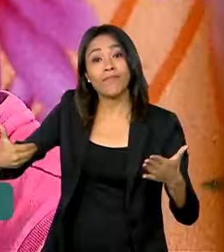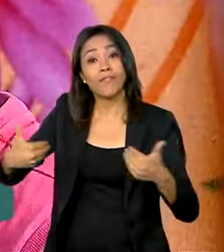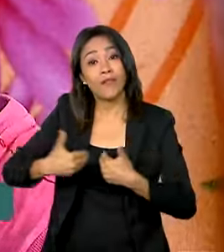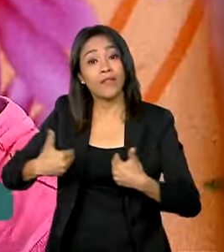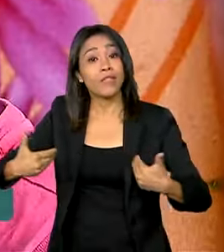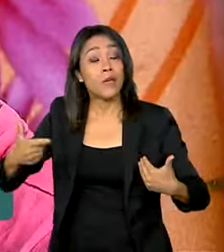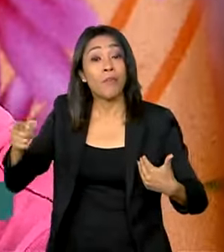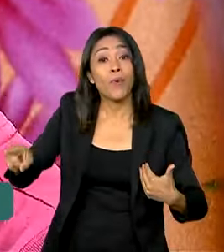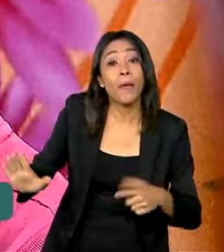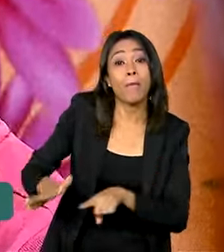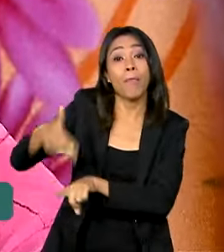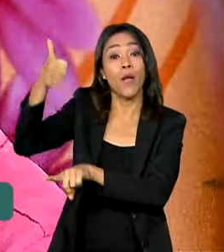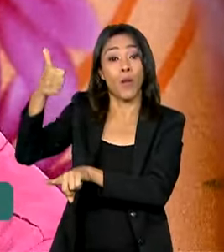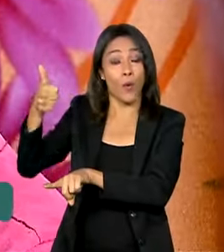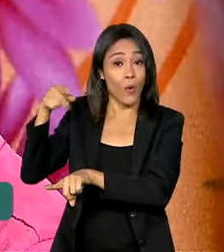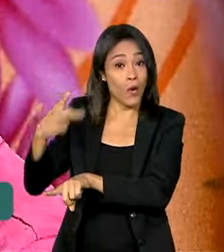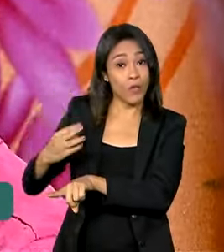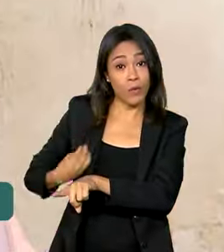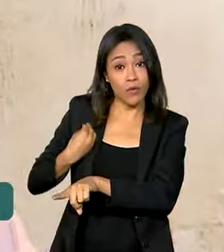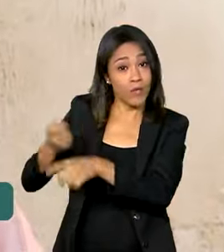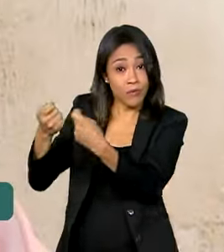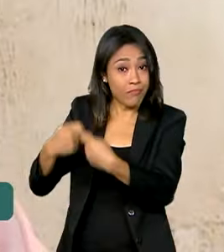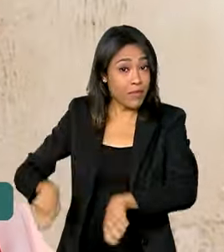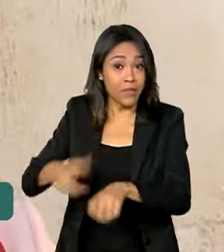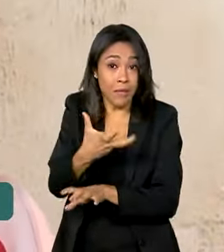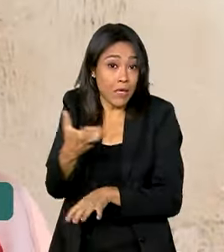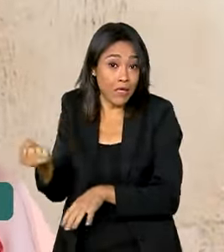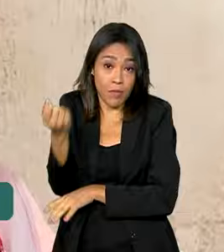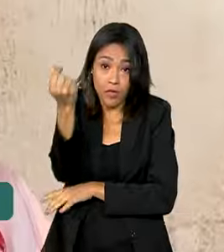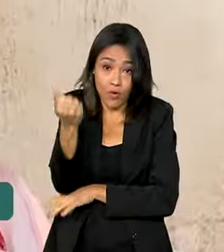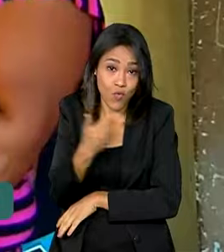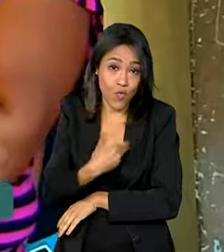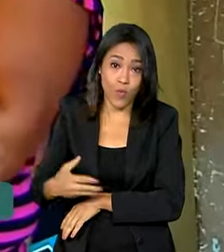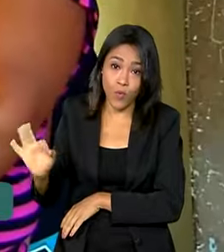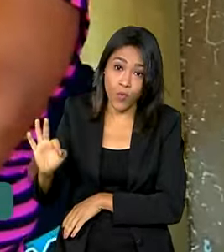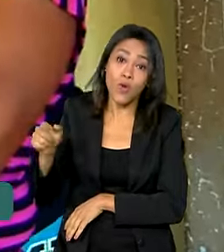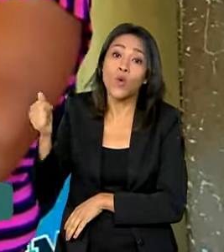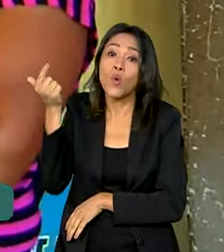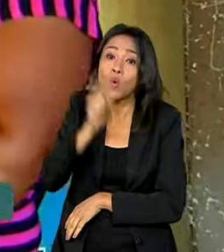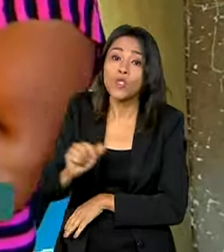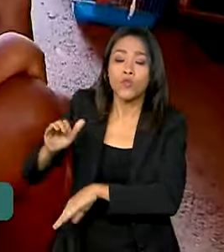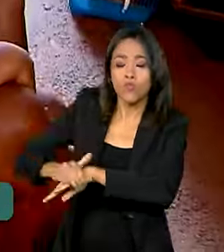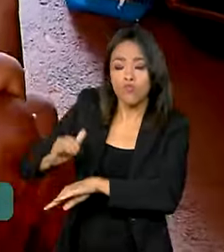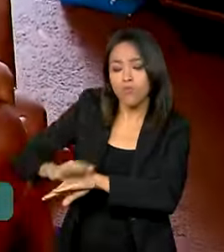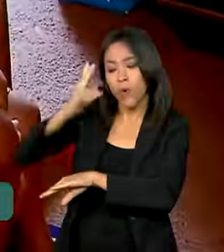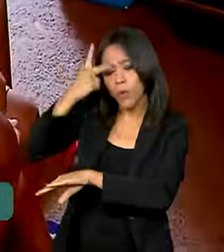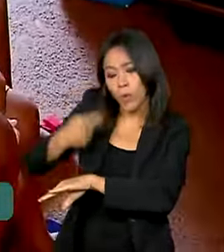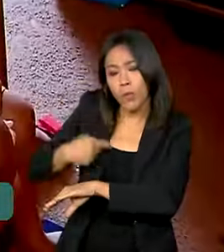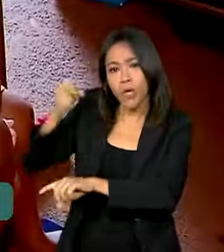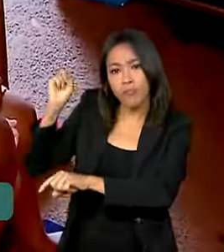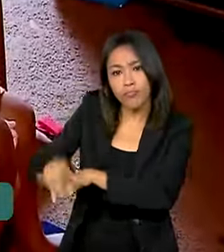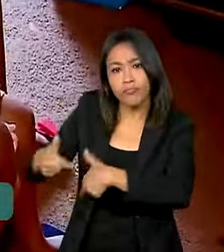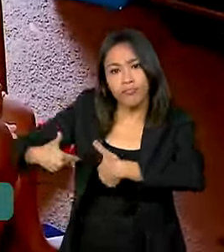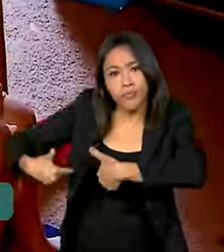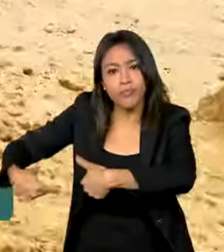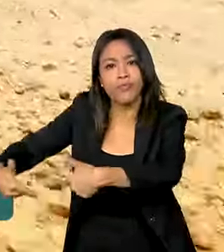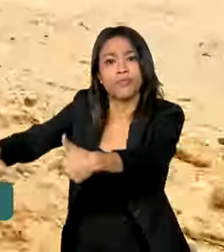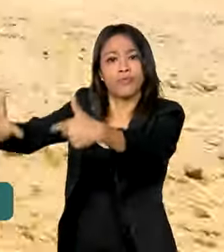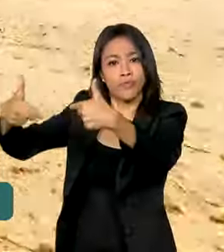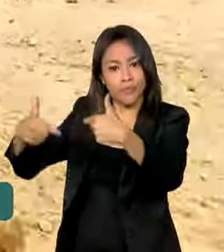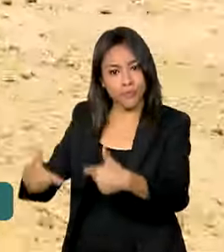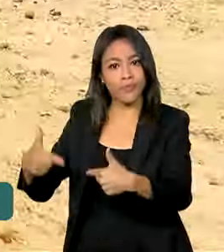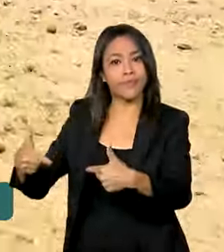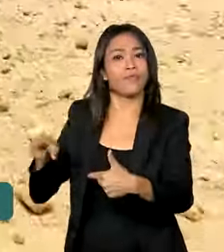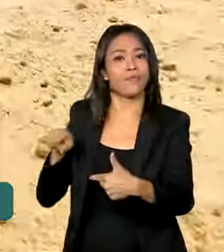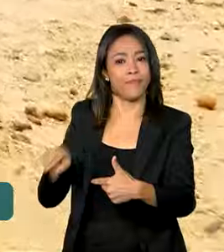porque melhoraram suas condições de vida conquistando emprego e renda e dando passos mais largos rumo